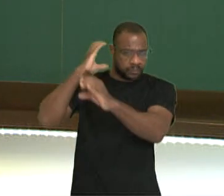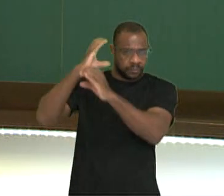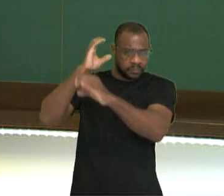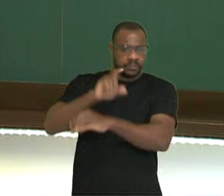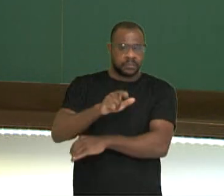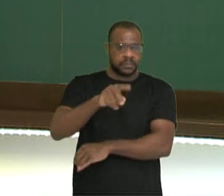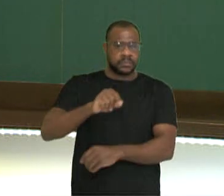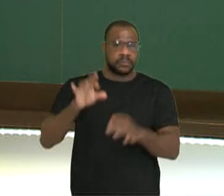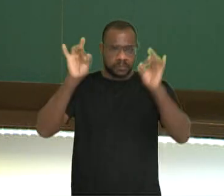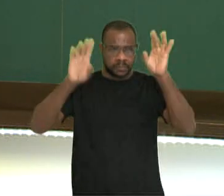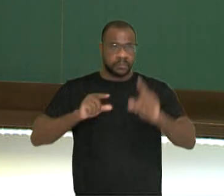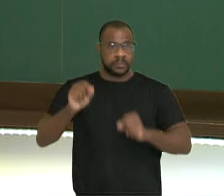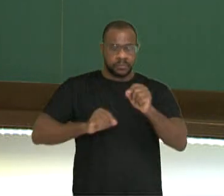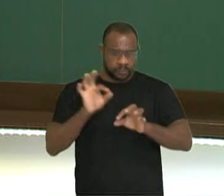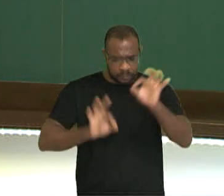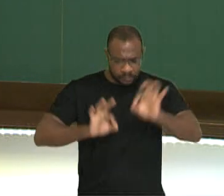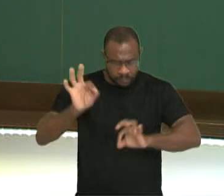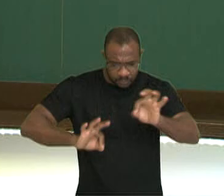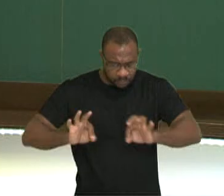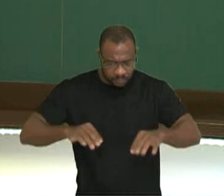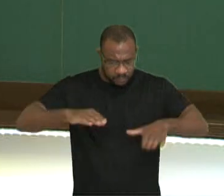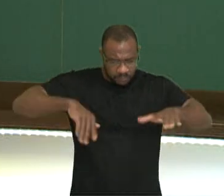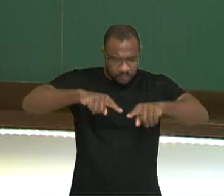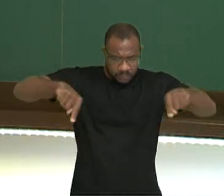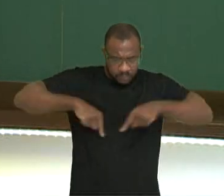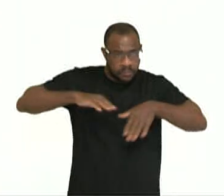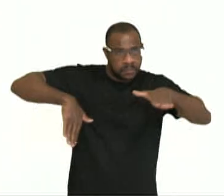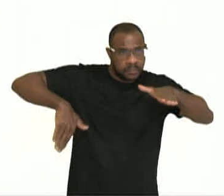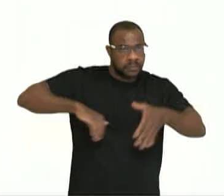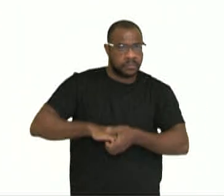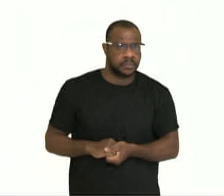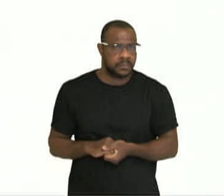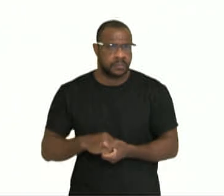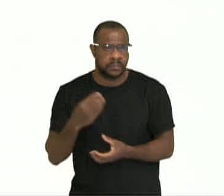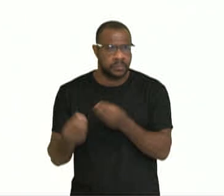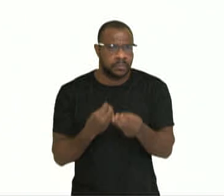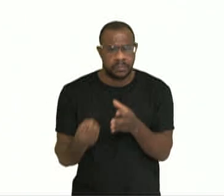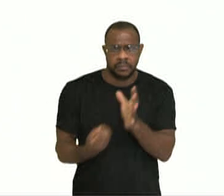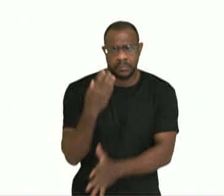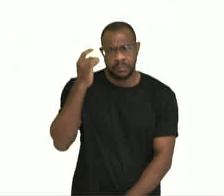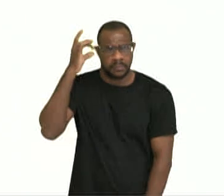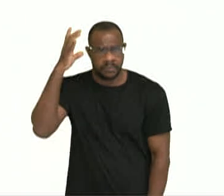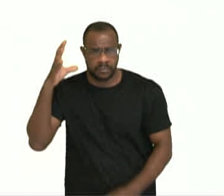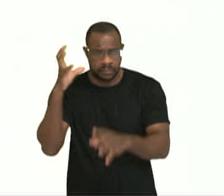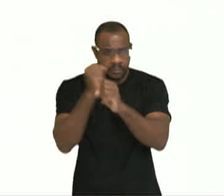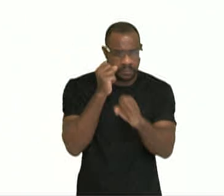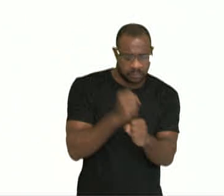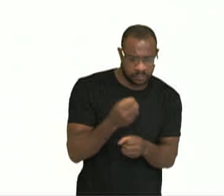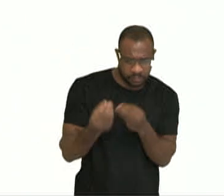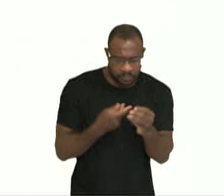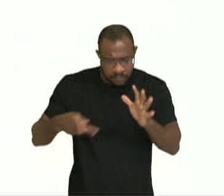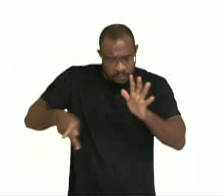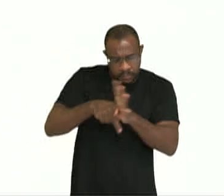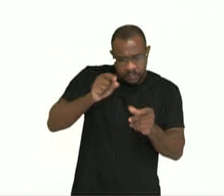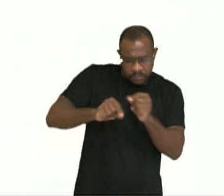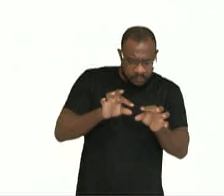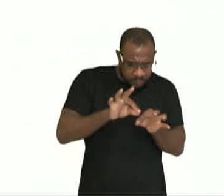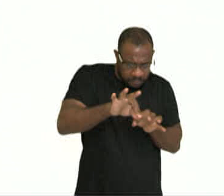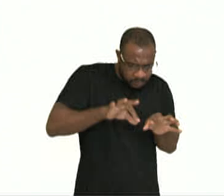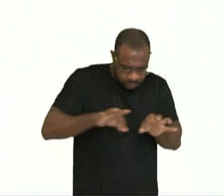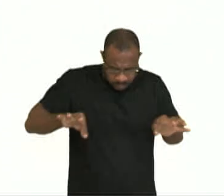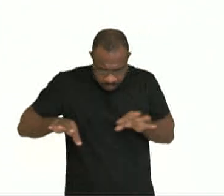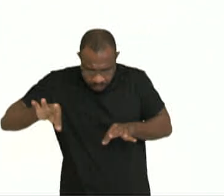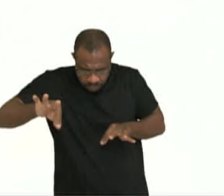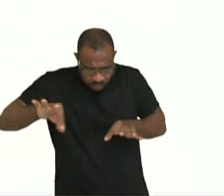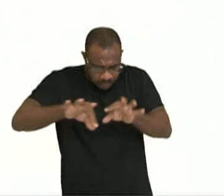é especializado em projetar piscinas. Como forma de facilitar o seu trabalho, especificou as dimensões da